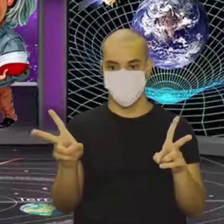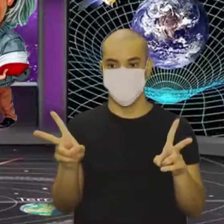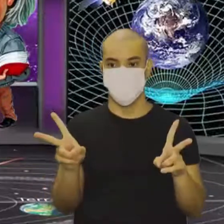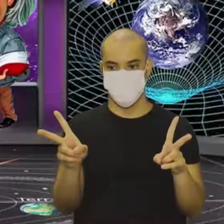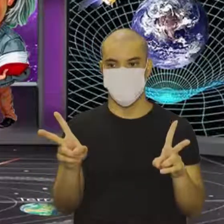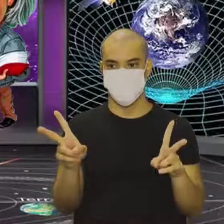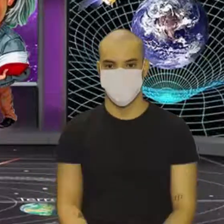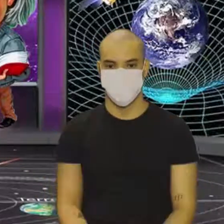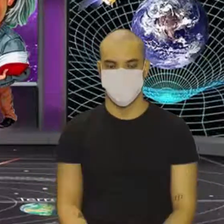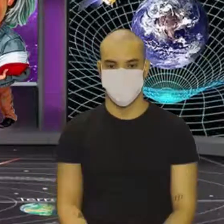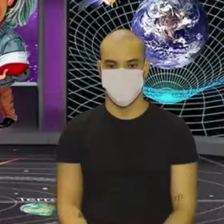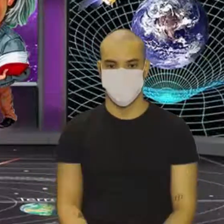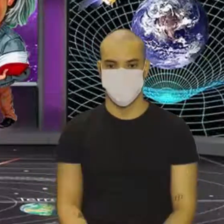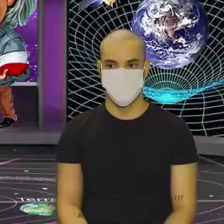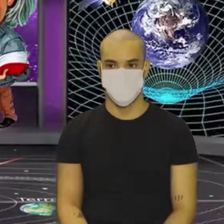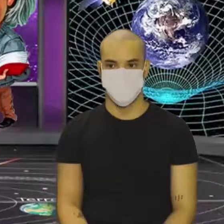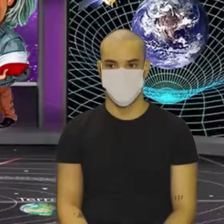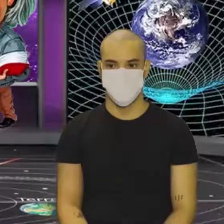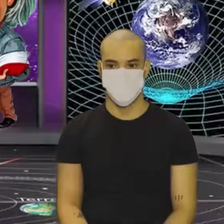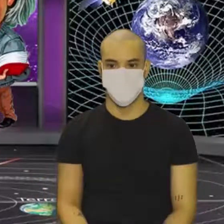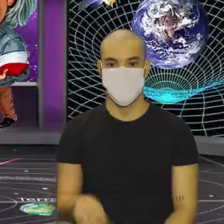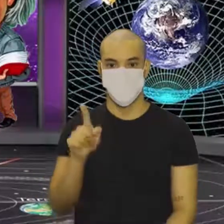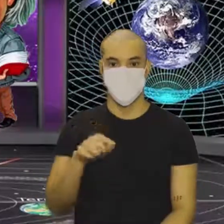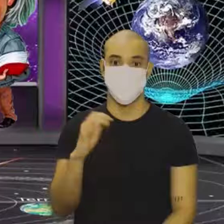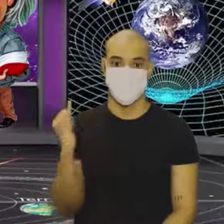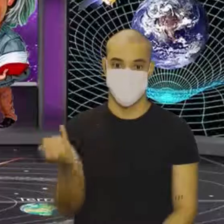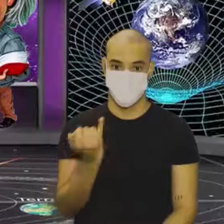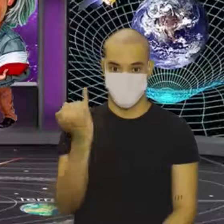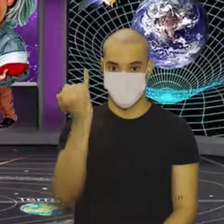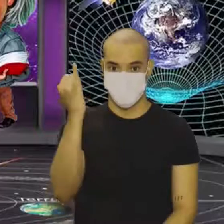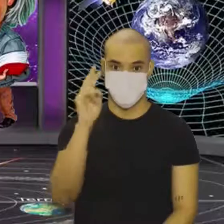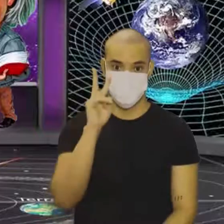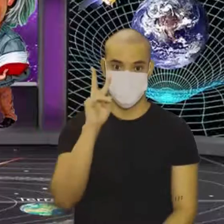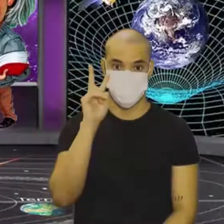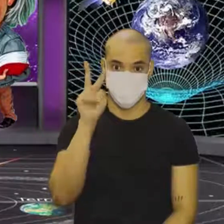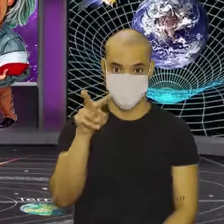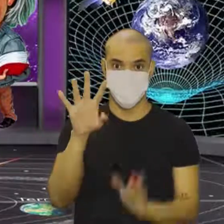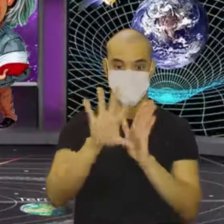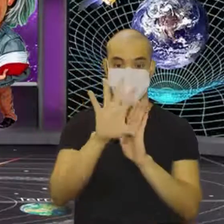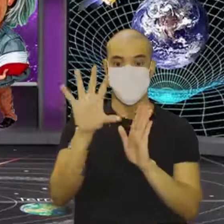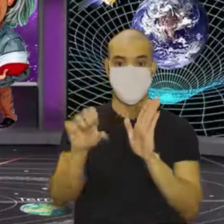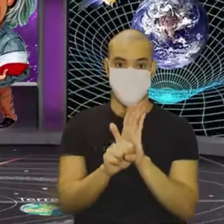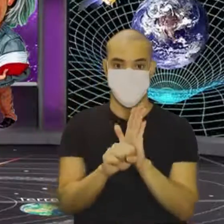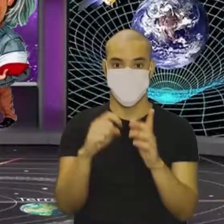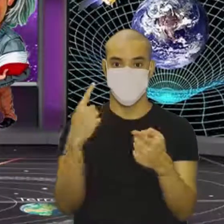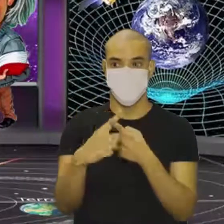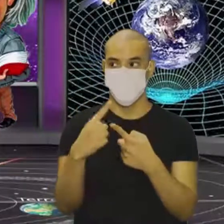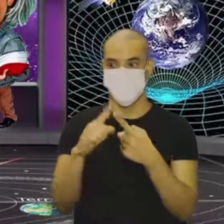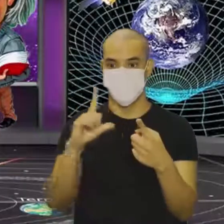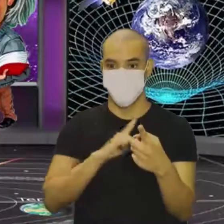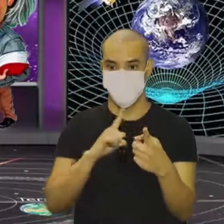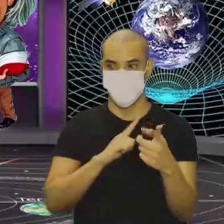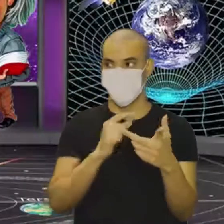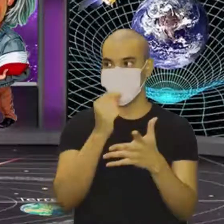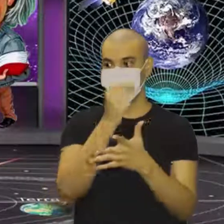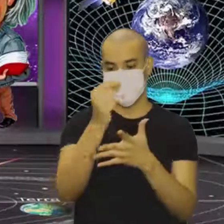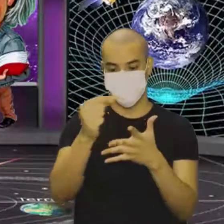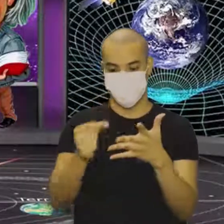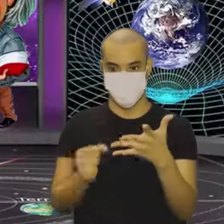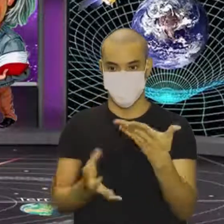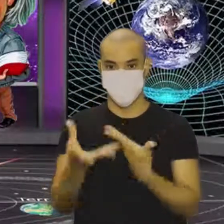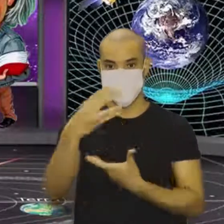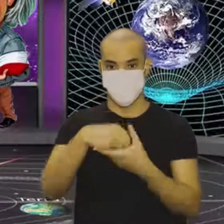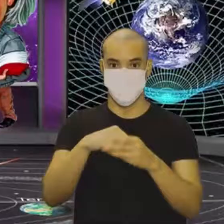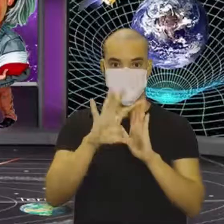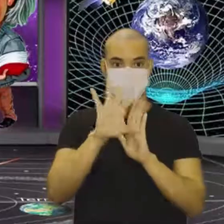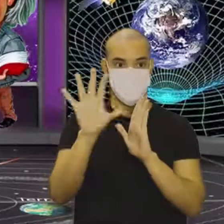simbologia, tá? E é importante a gente ver essa simbologia porque tem muitas questões que trazem essa simbologia, tá,